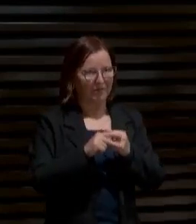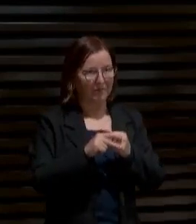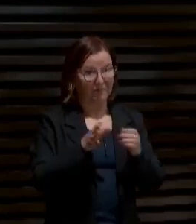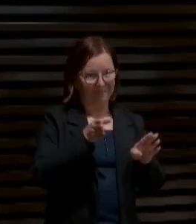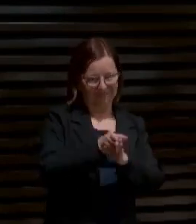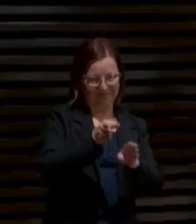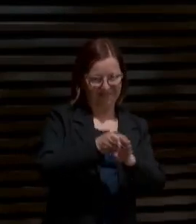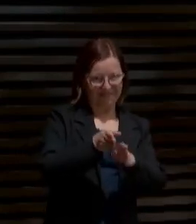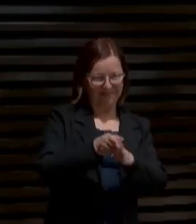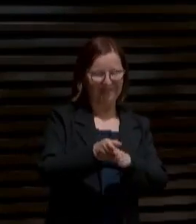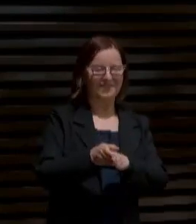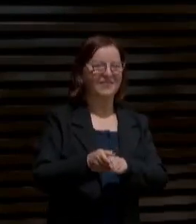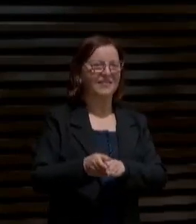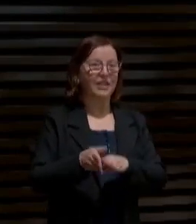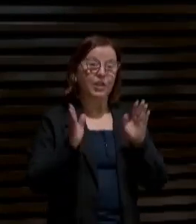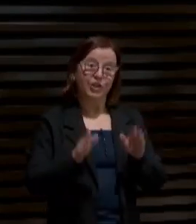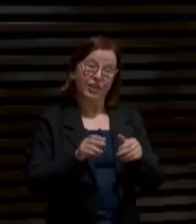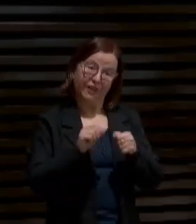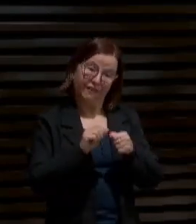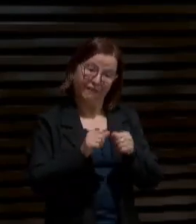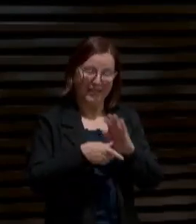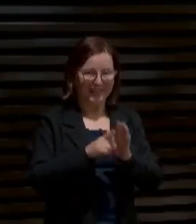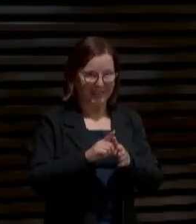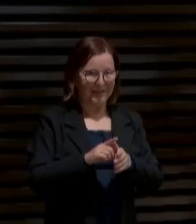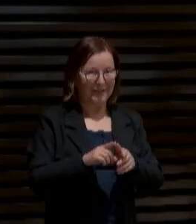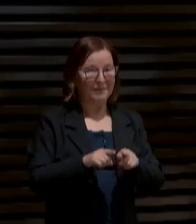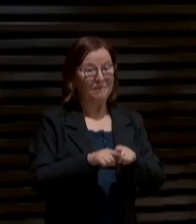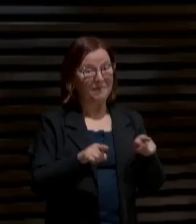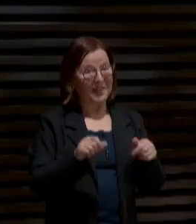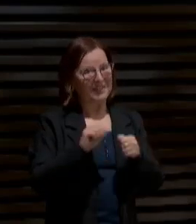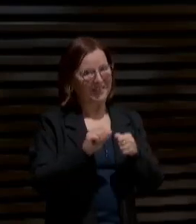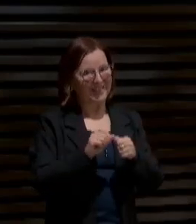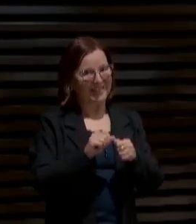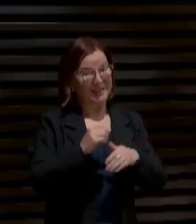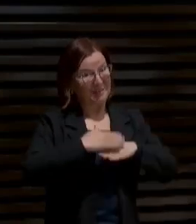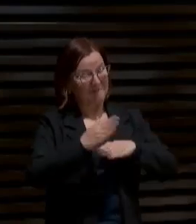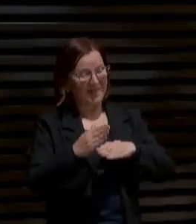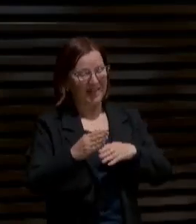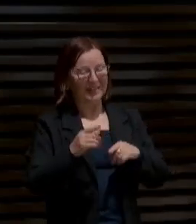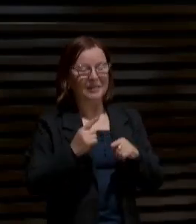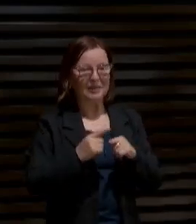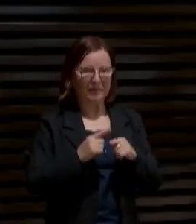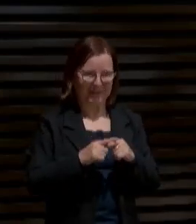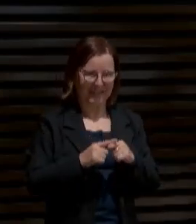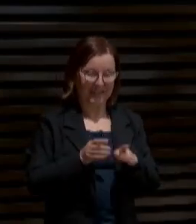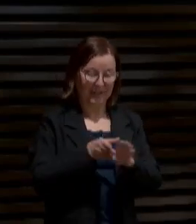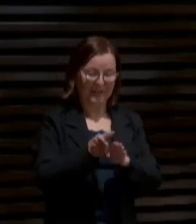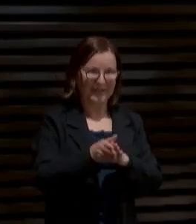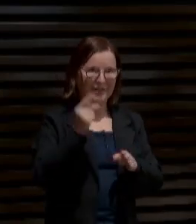advertências já fez algumas aqui nós vamos fazer mais porque isso aqui tá tratando com a igreja